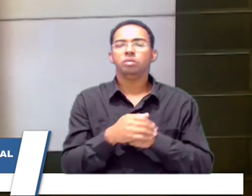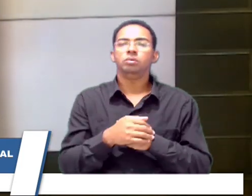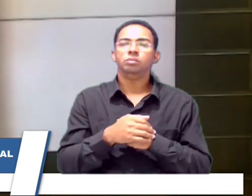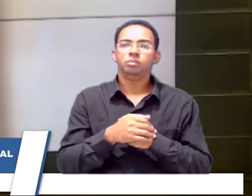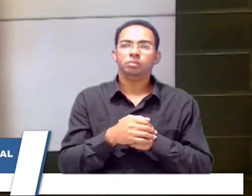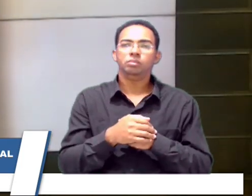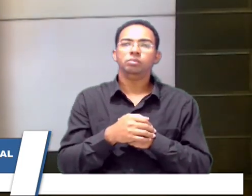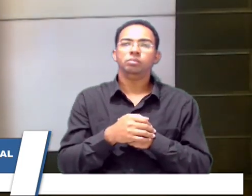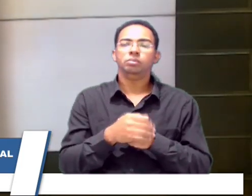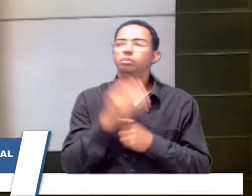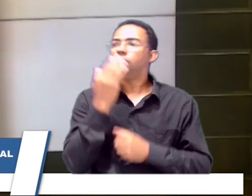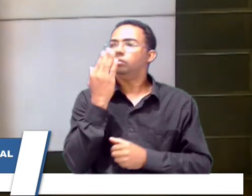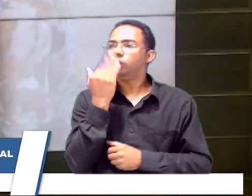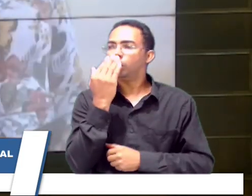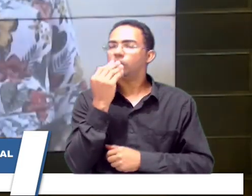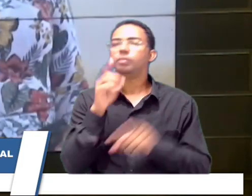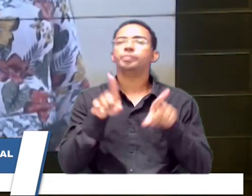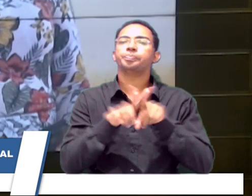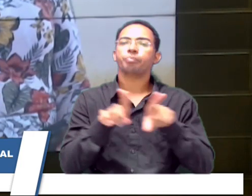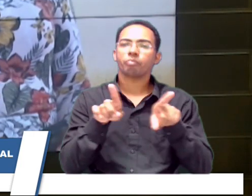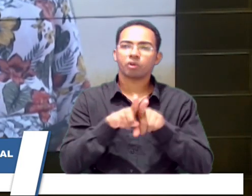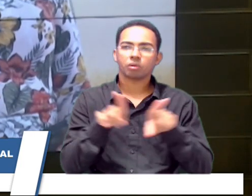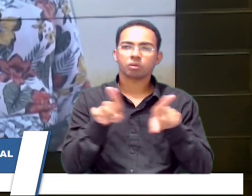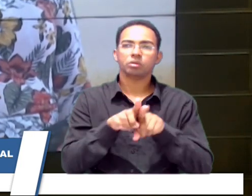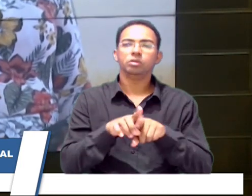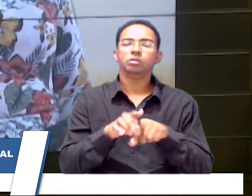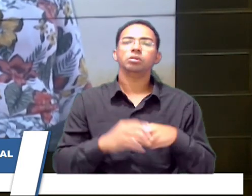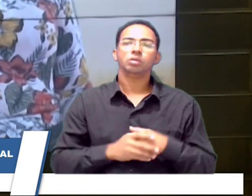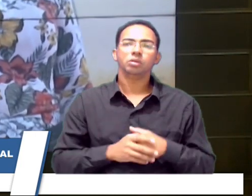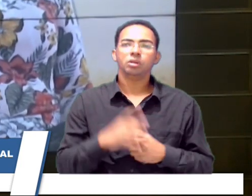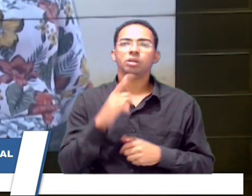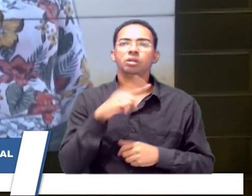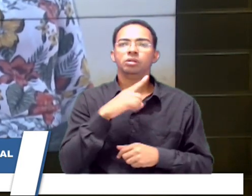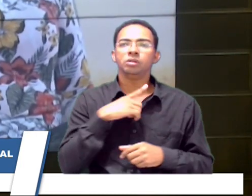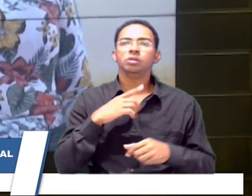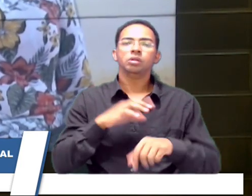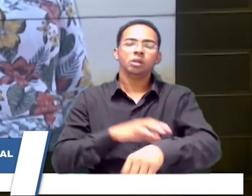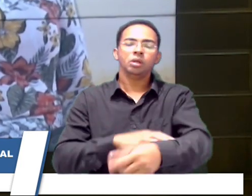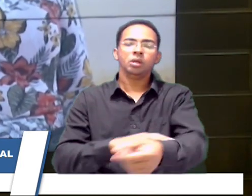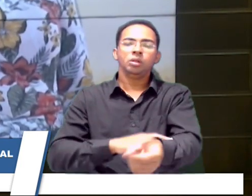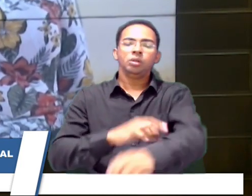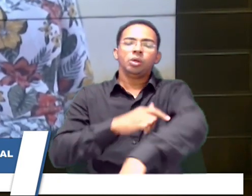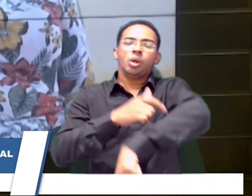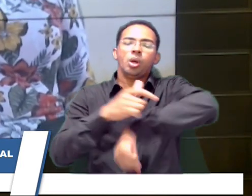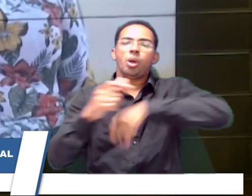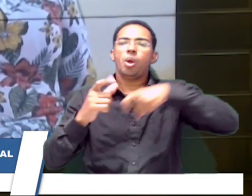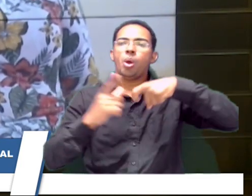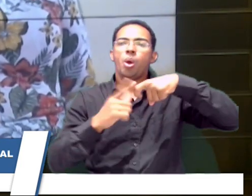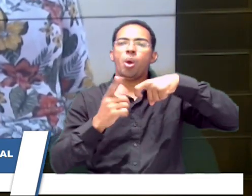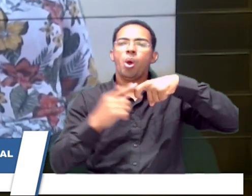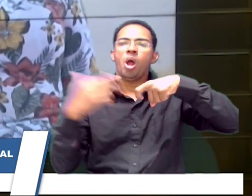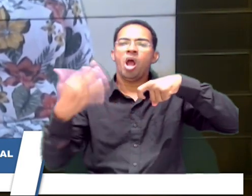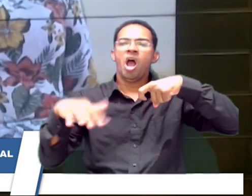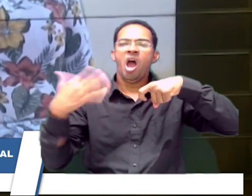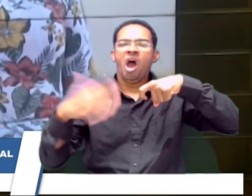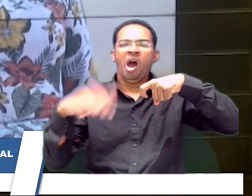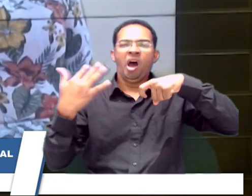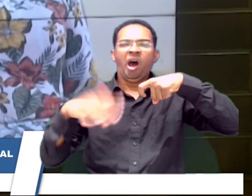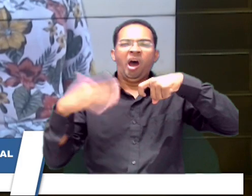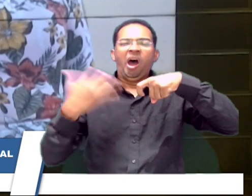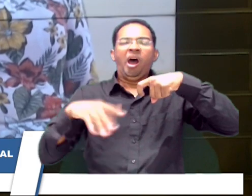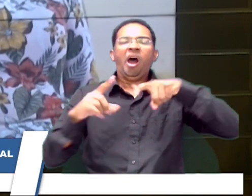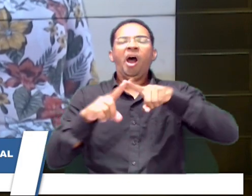a alimentação também. Ela tem uma artrite também no joelho, em que incomodava bastante.